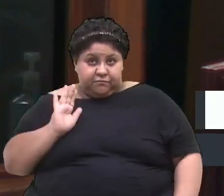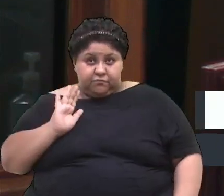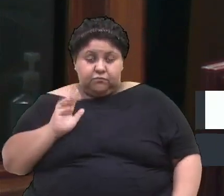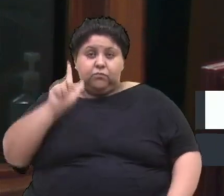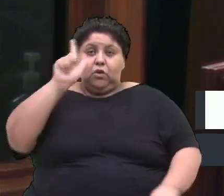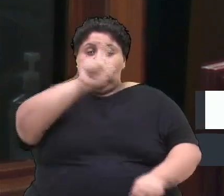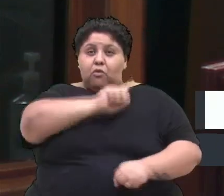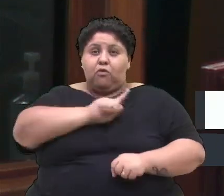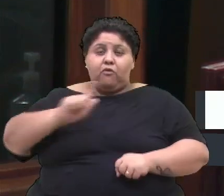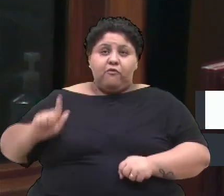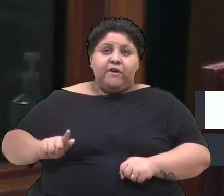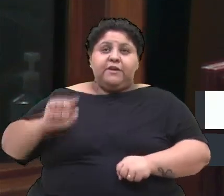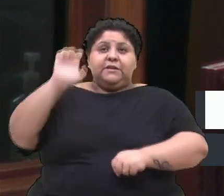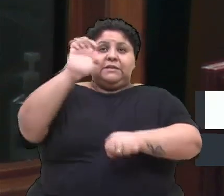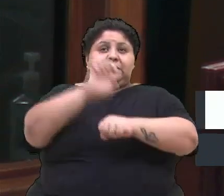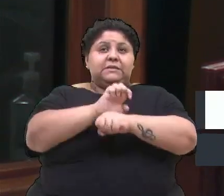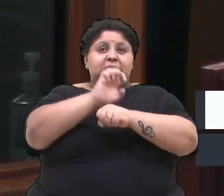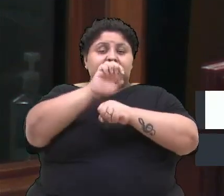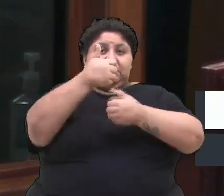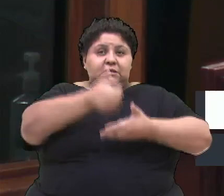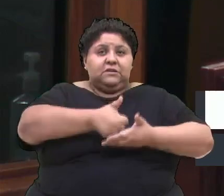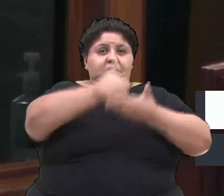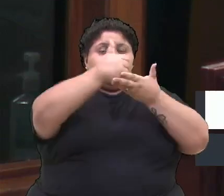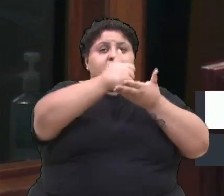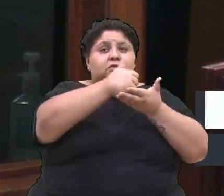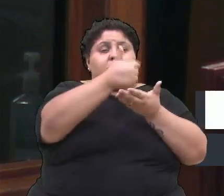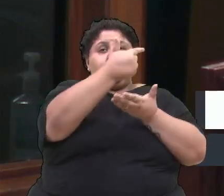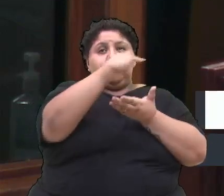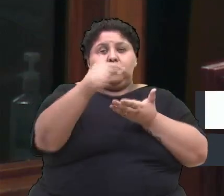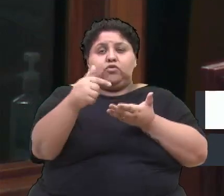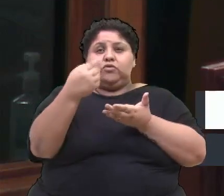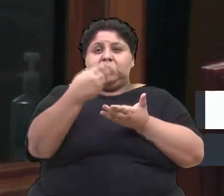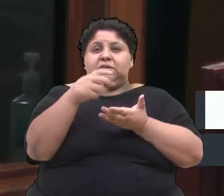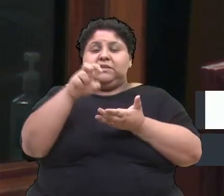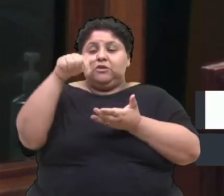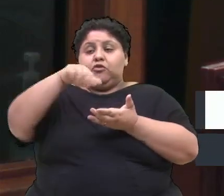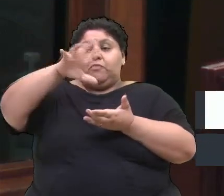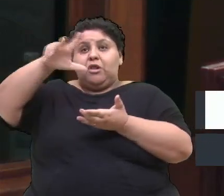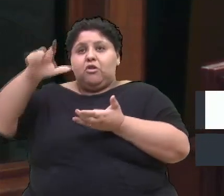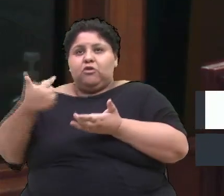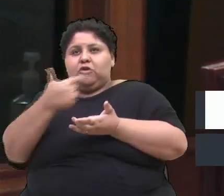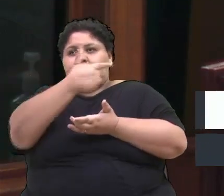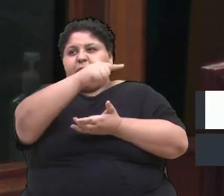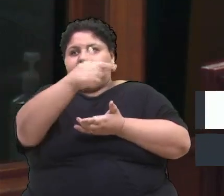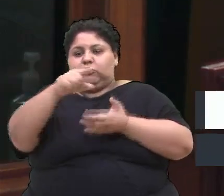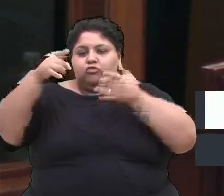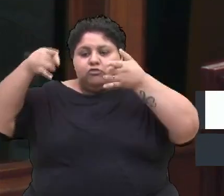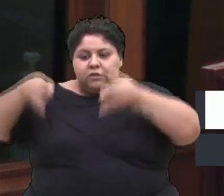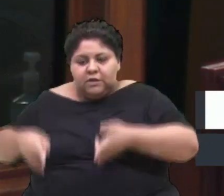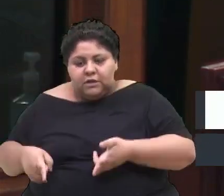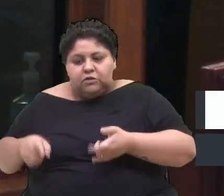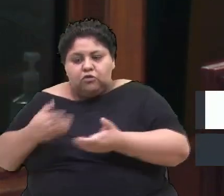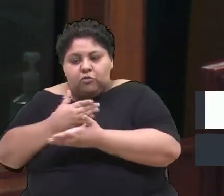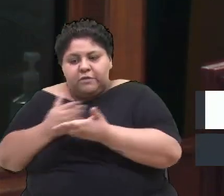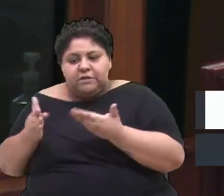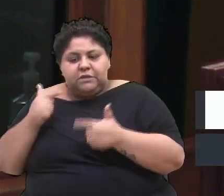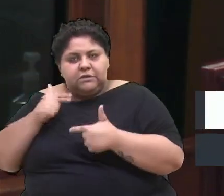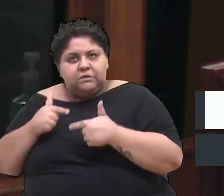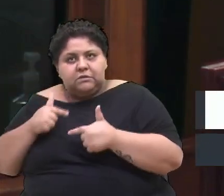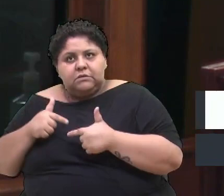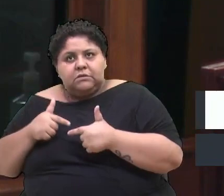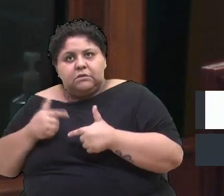outros 31 milhões para que os 118 leitos funcionassem do Hospital Geral. E que viesse também de Brasília